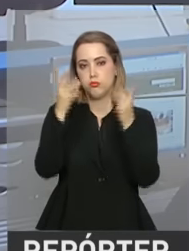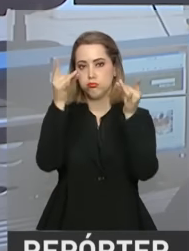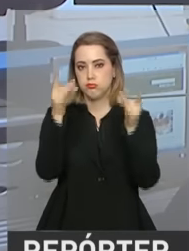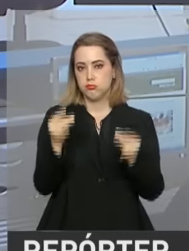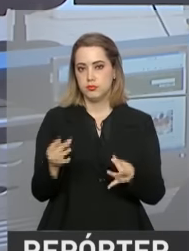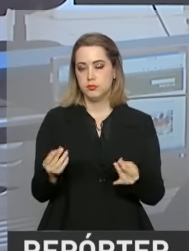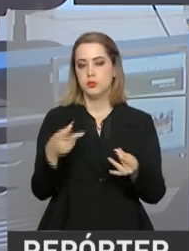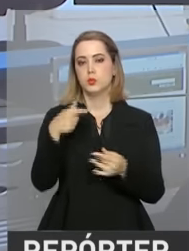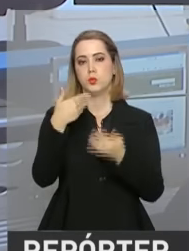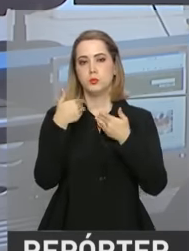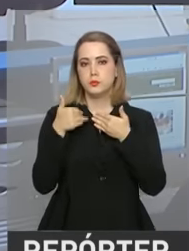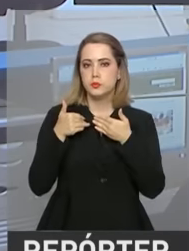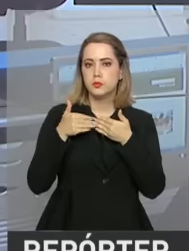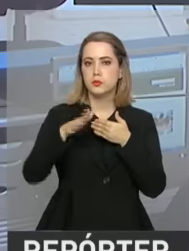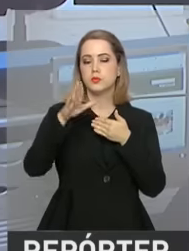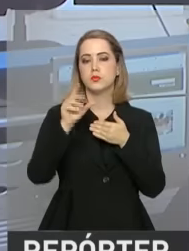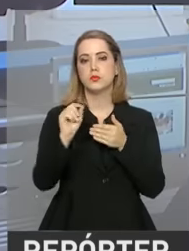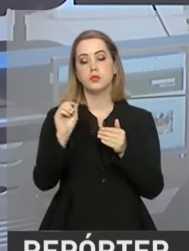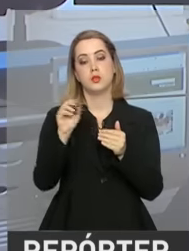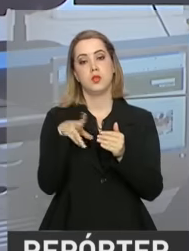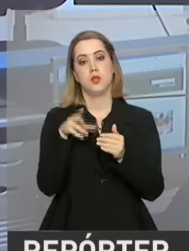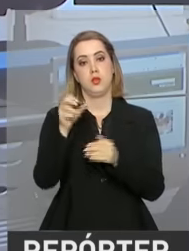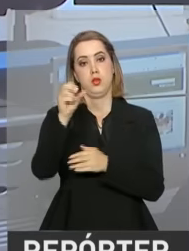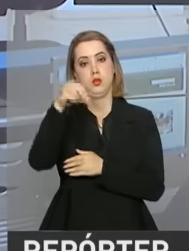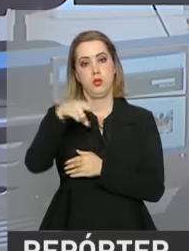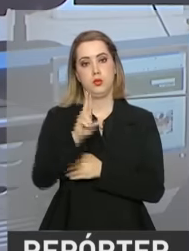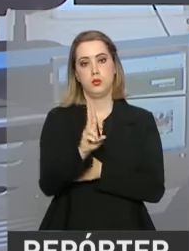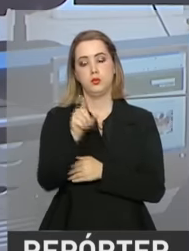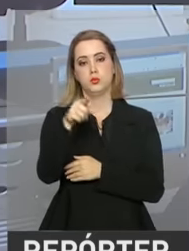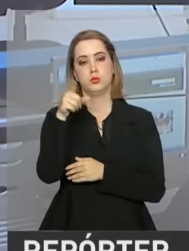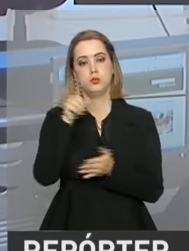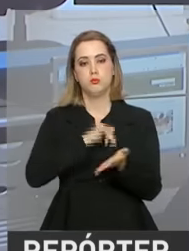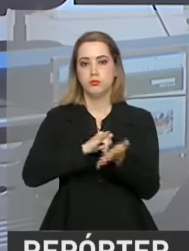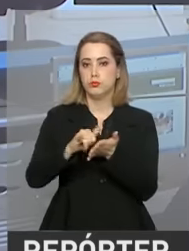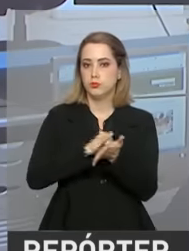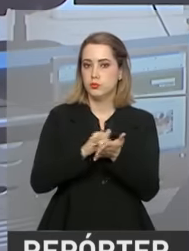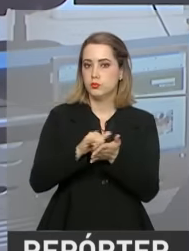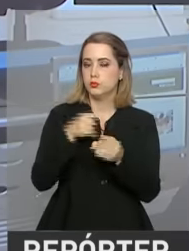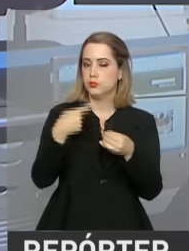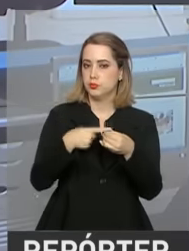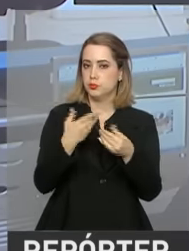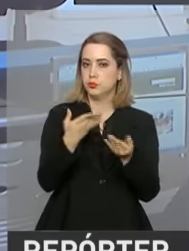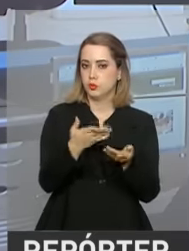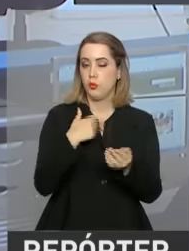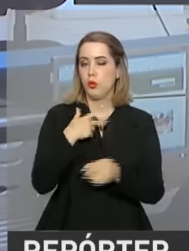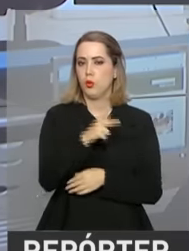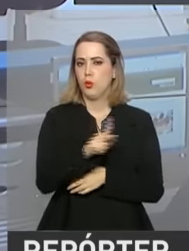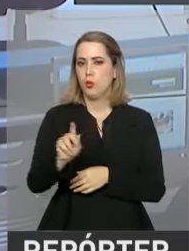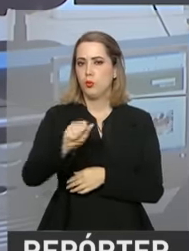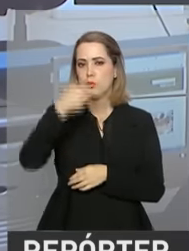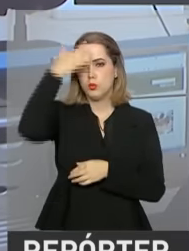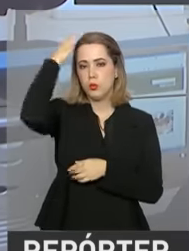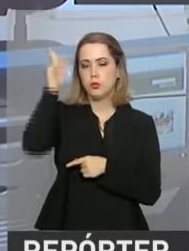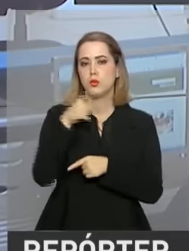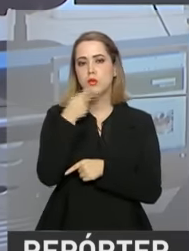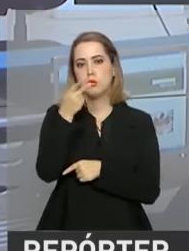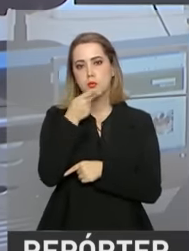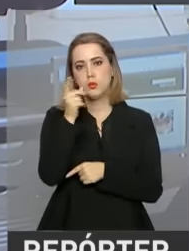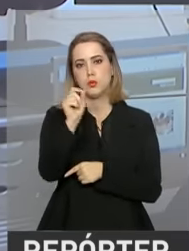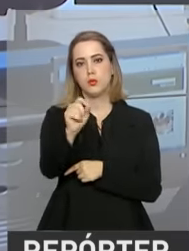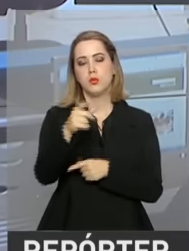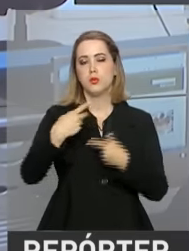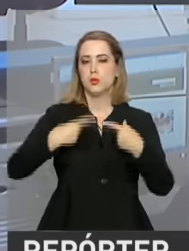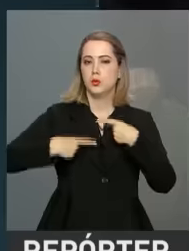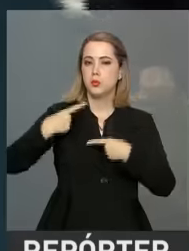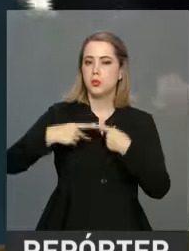no discurso de abertura da Assembleia Geral das Nações Unidas em Nova York. O presidente Temer também falou sobre a situação política do